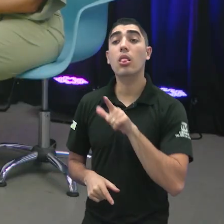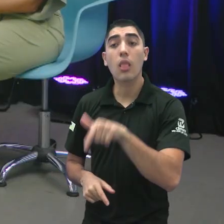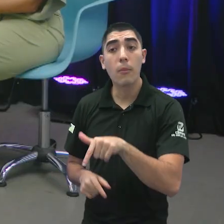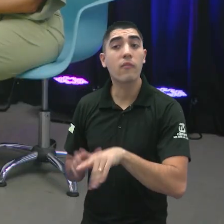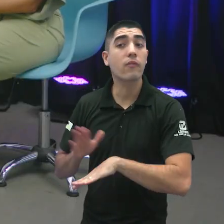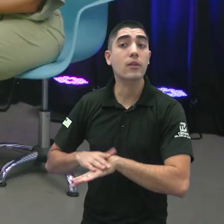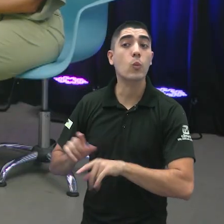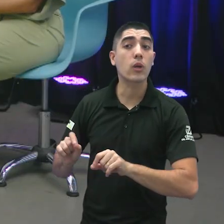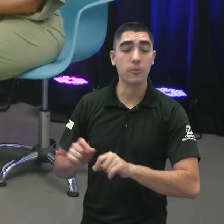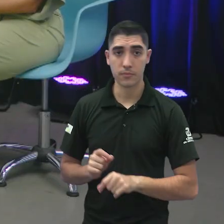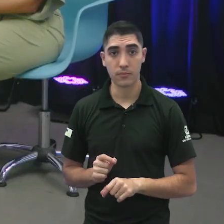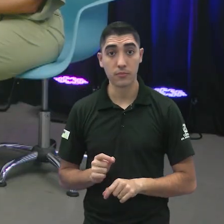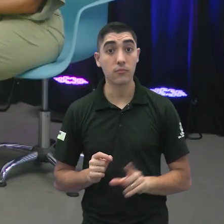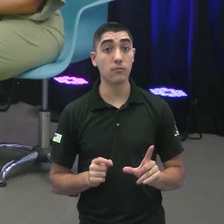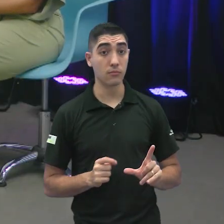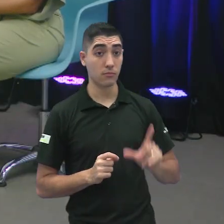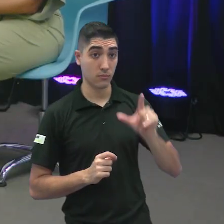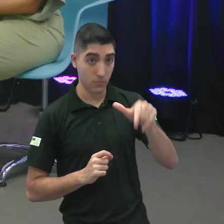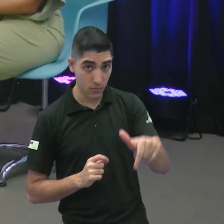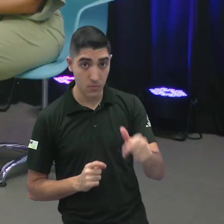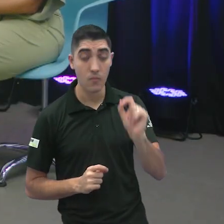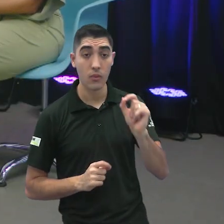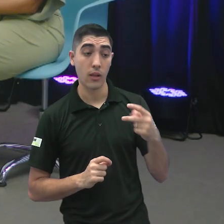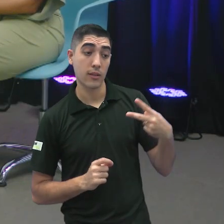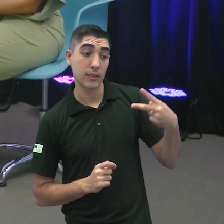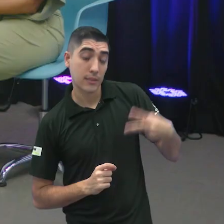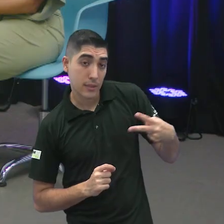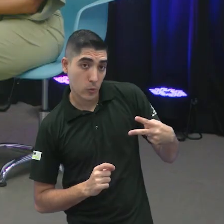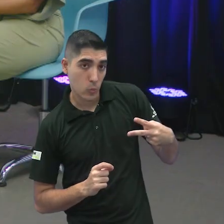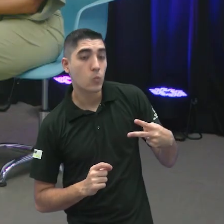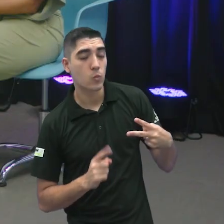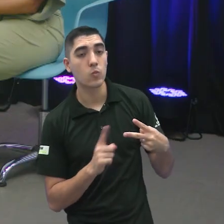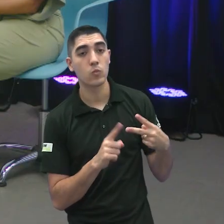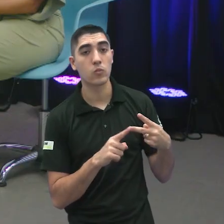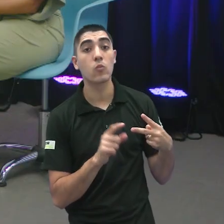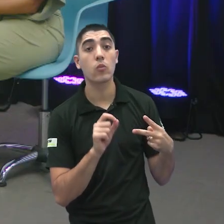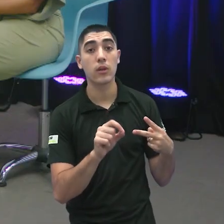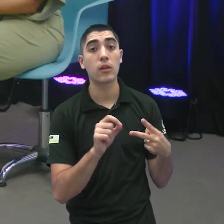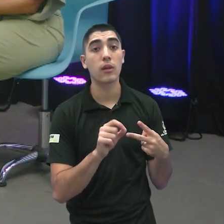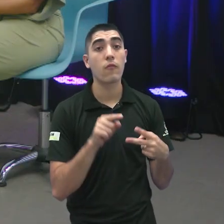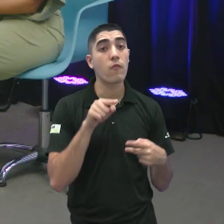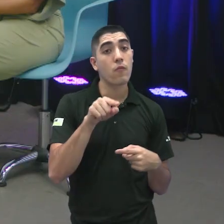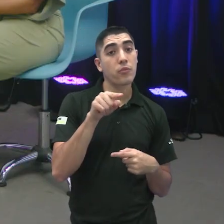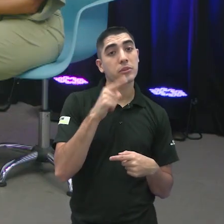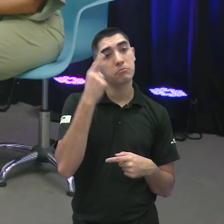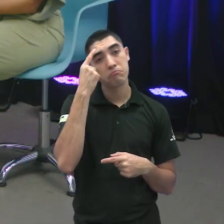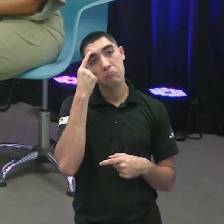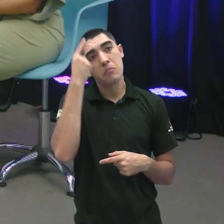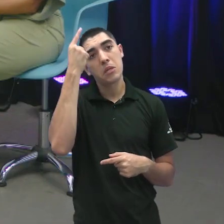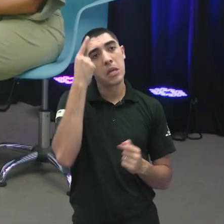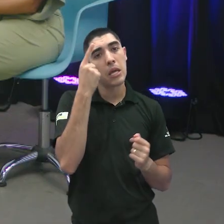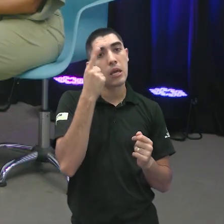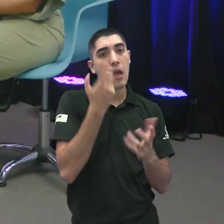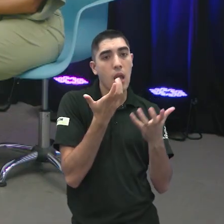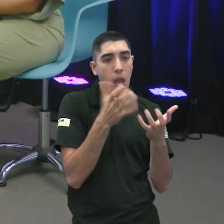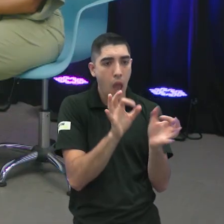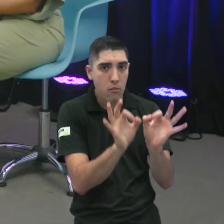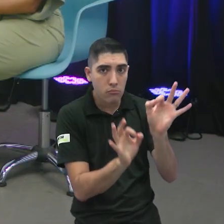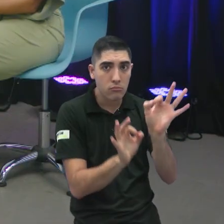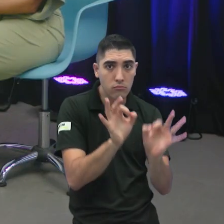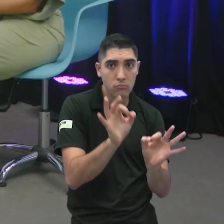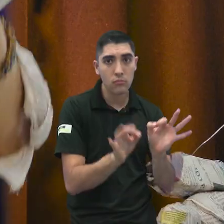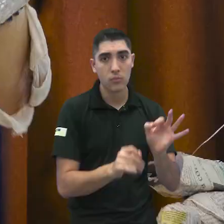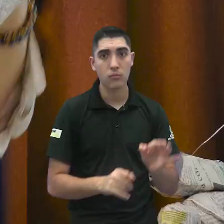etapa? Aí, vem pra cá. A segunda etapa é você idealizar uma peça.